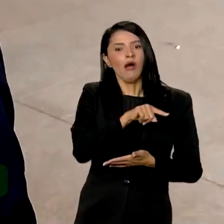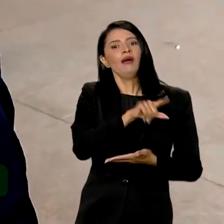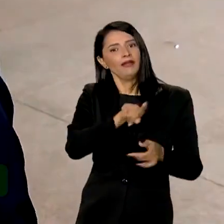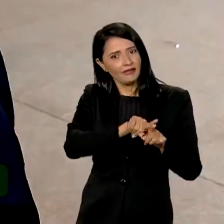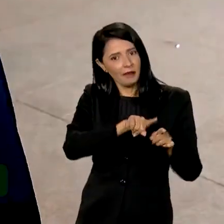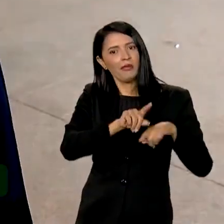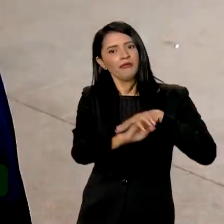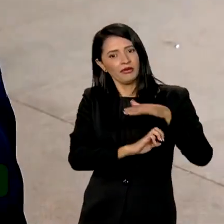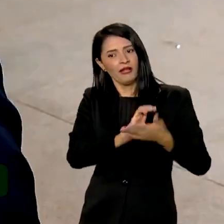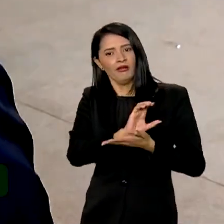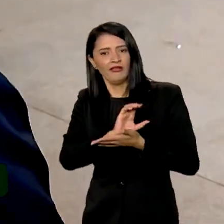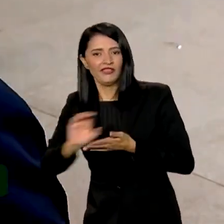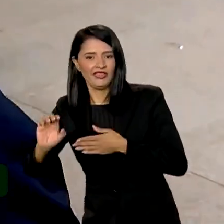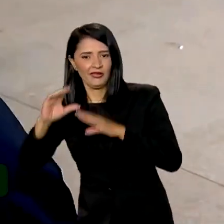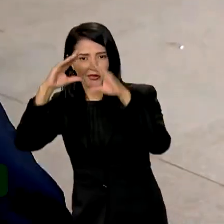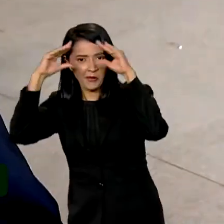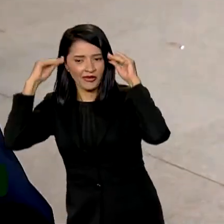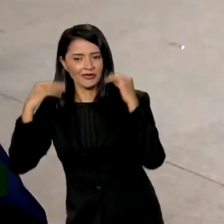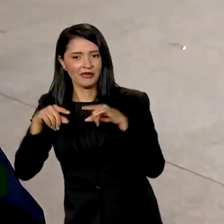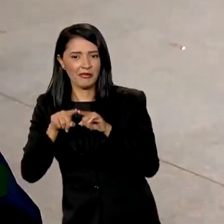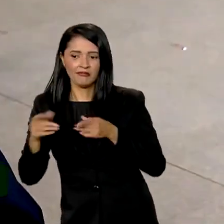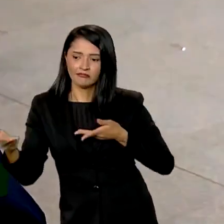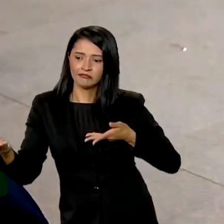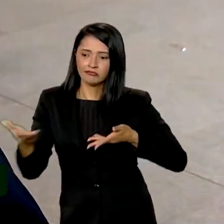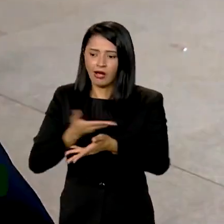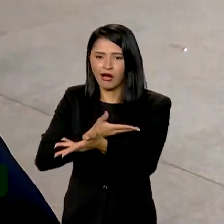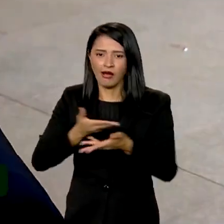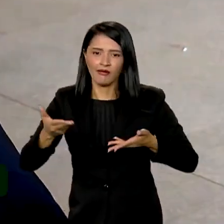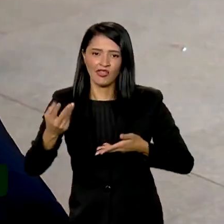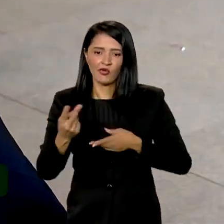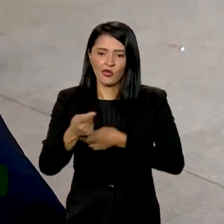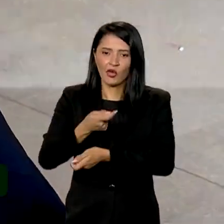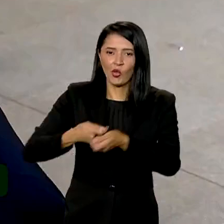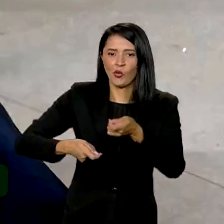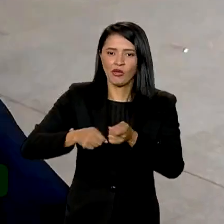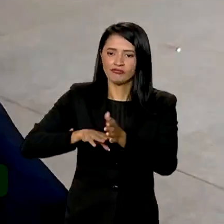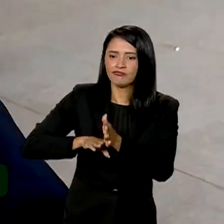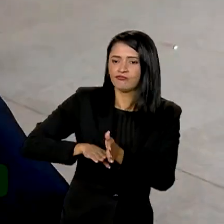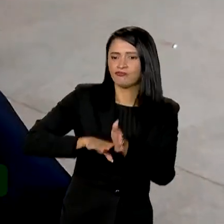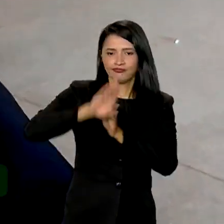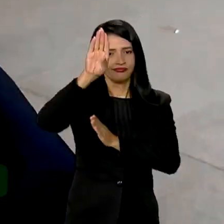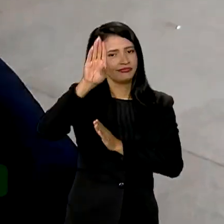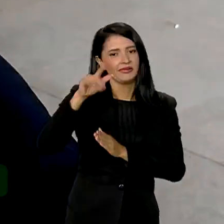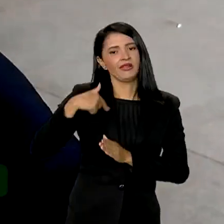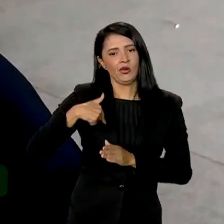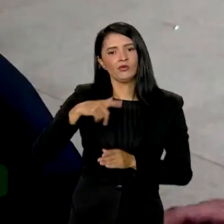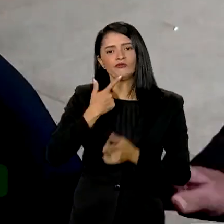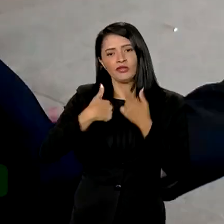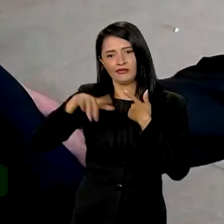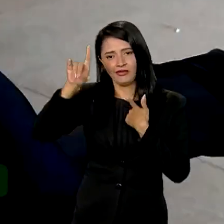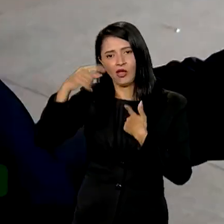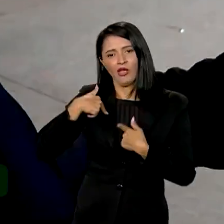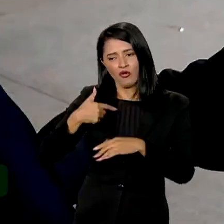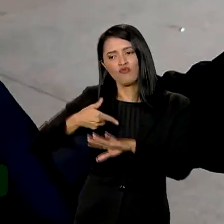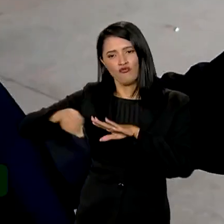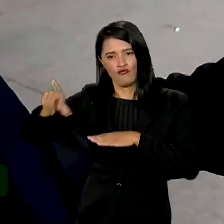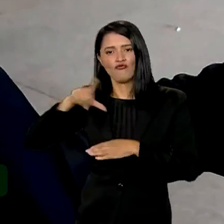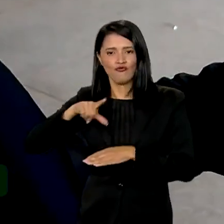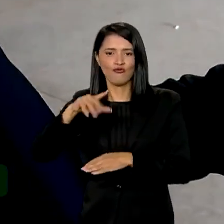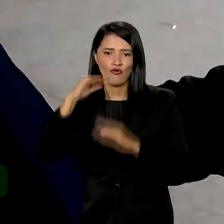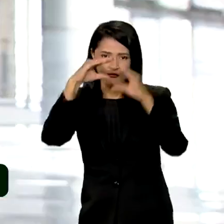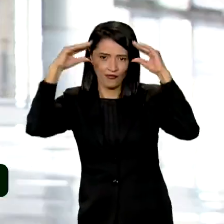empresários brasileiros investindo no México para que as duas economias cresçam. Então, eu, se Deus quiser, vou ao